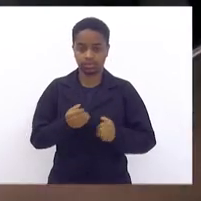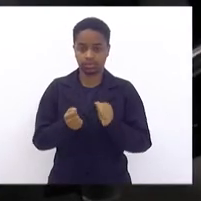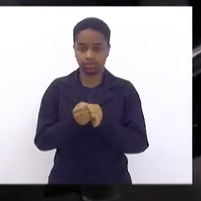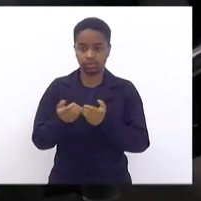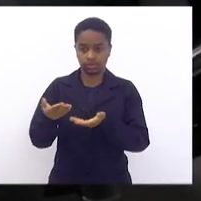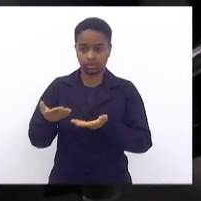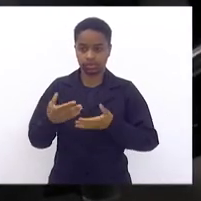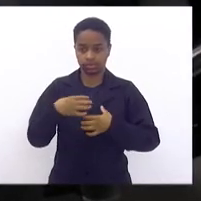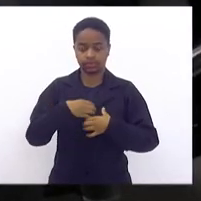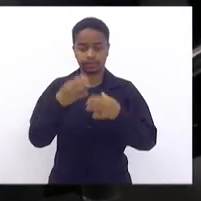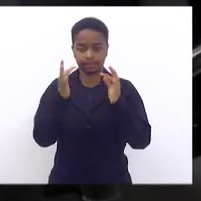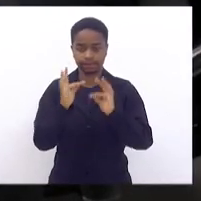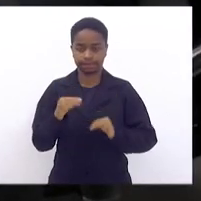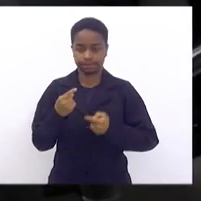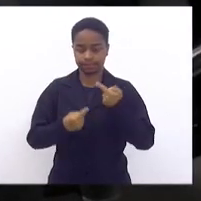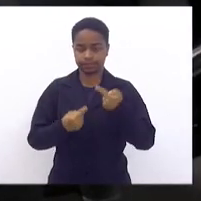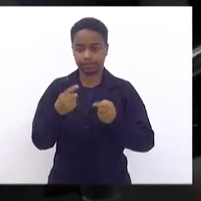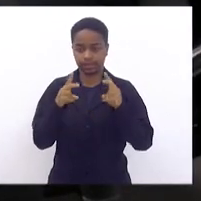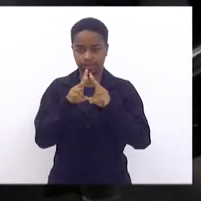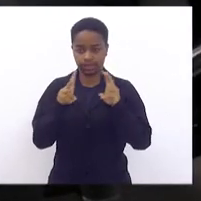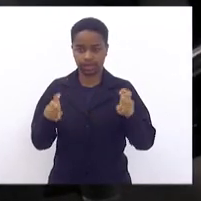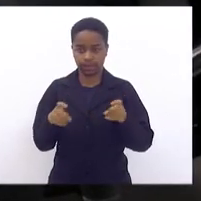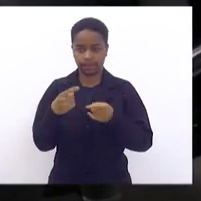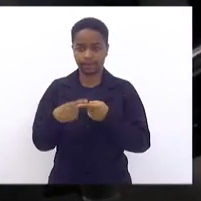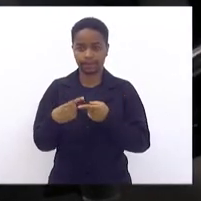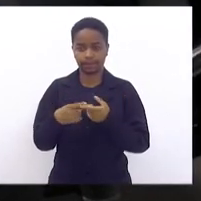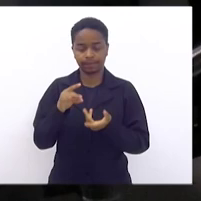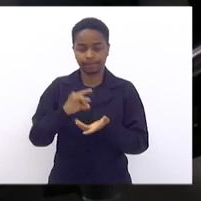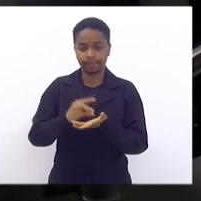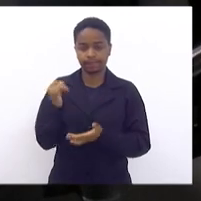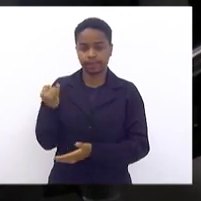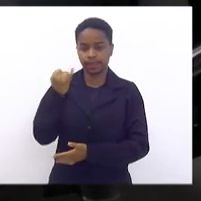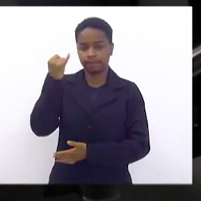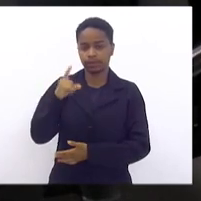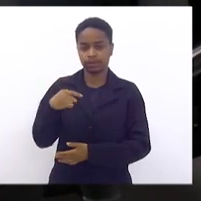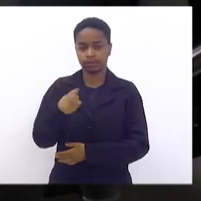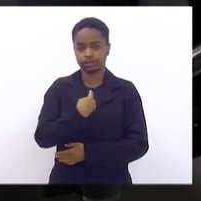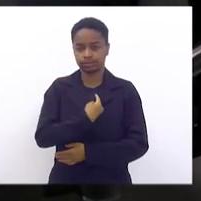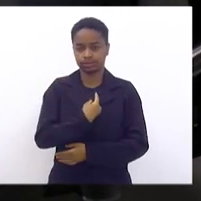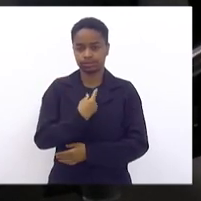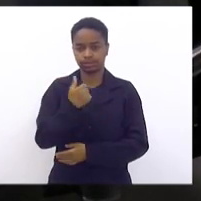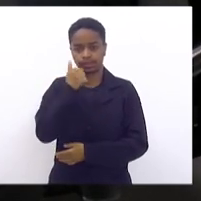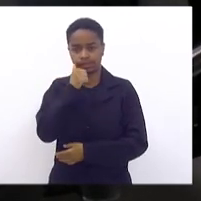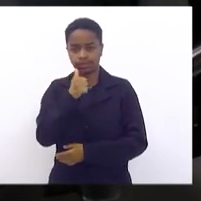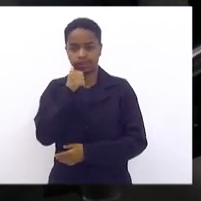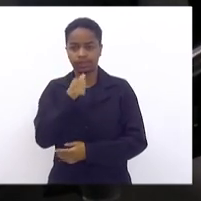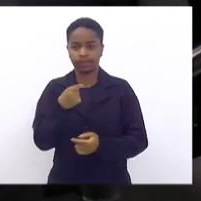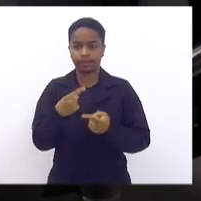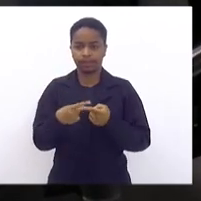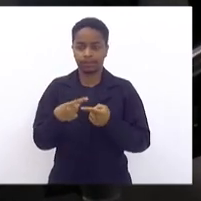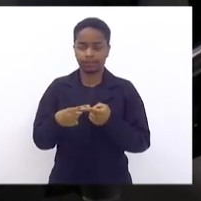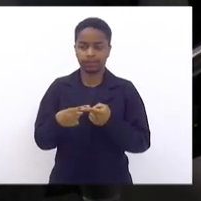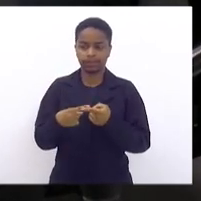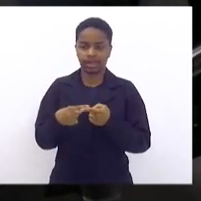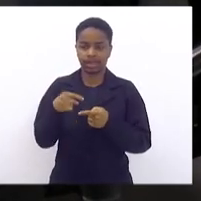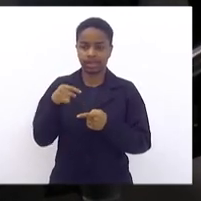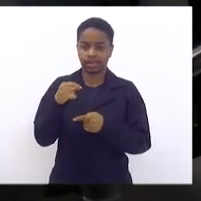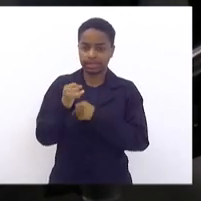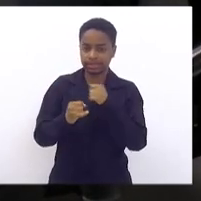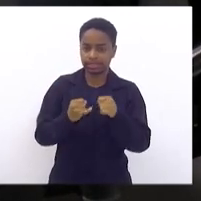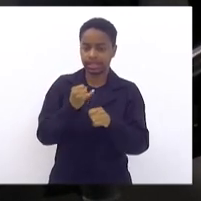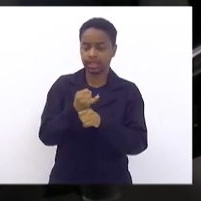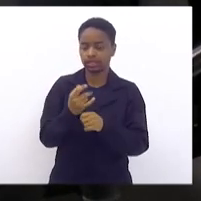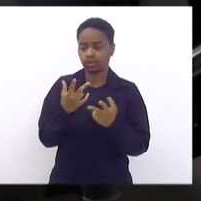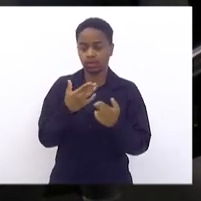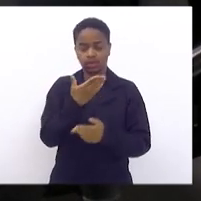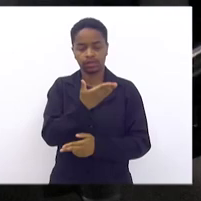estar aqui debatendo esse tema, que é um tema muito importante para nós mulheres, porque o espaço da internet, como a própria